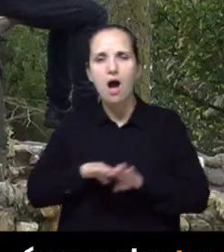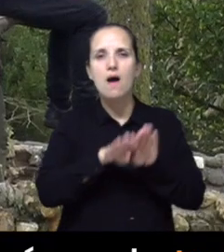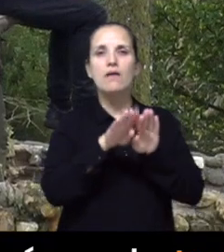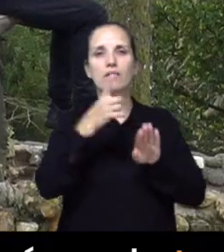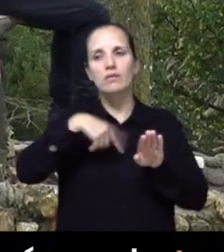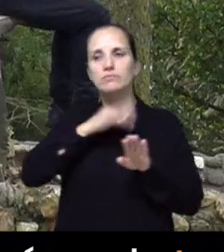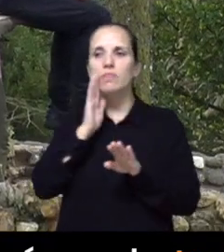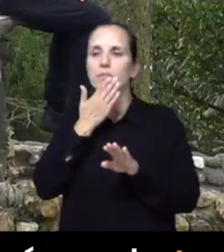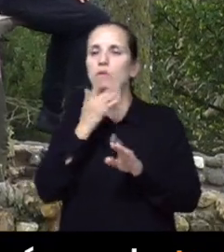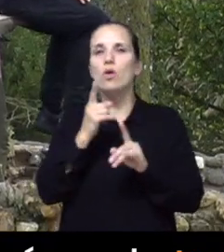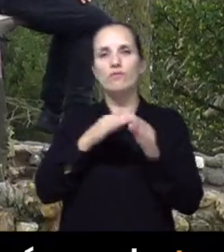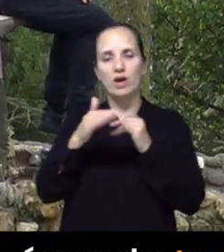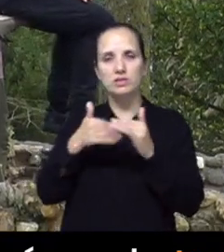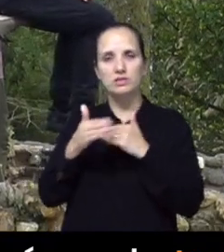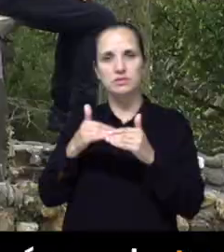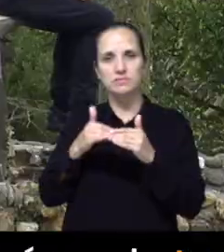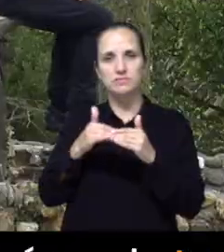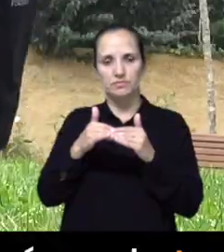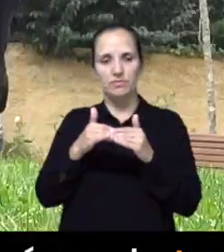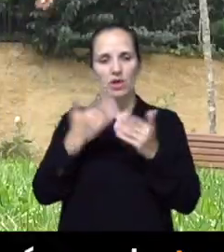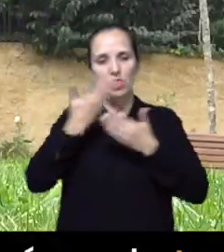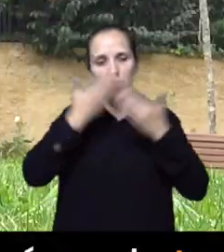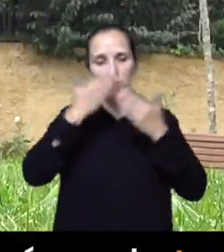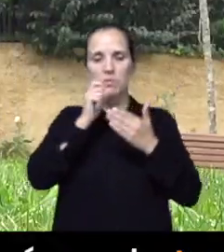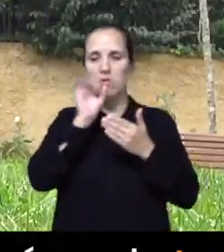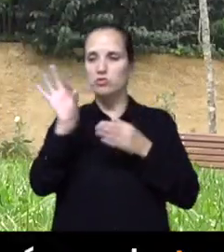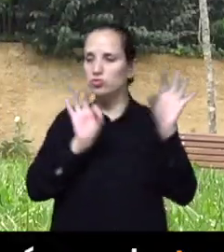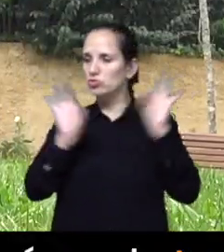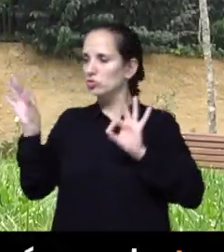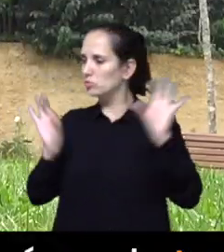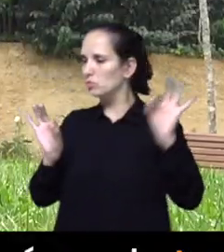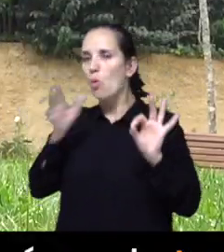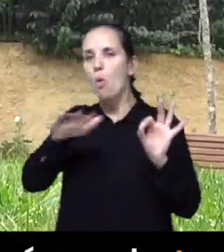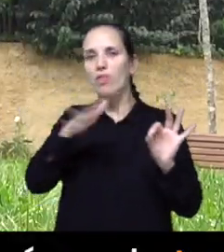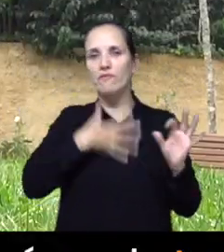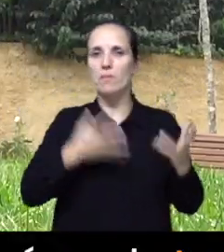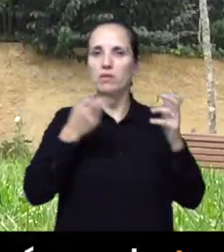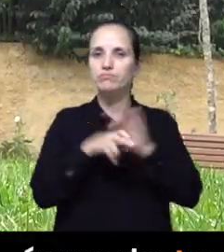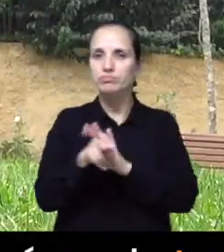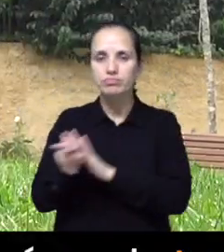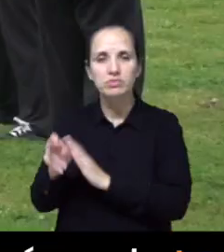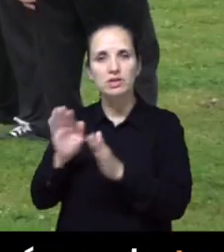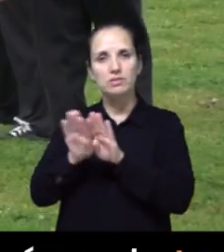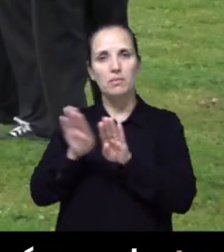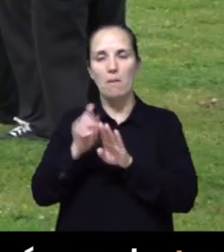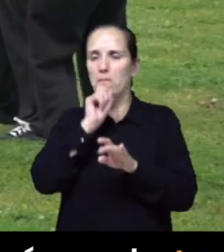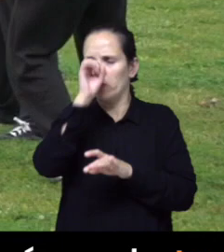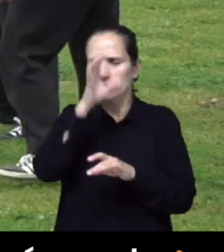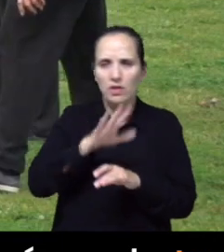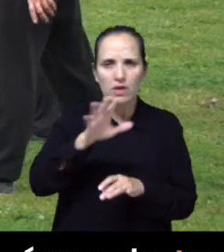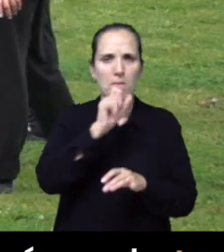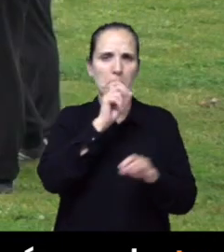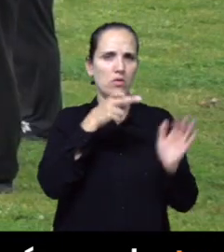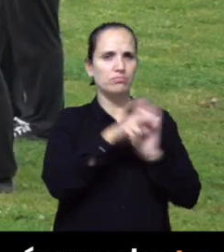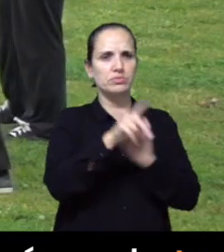de ensaio onde, dependendo do que vamos ensaiar nos dias, nós podemos escolher um espaço de ensaio. Podemos